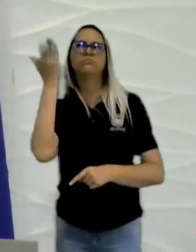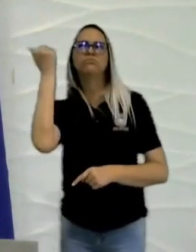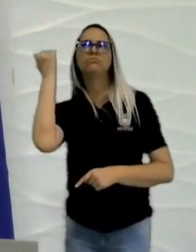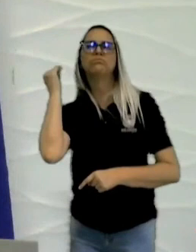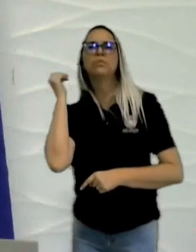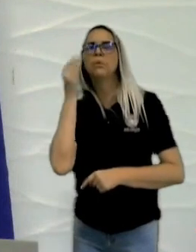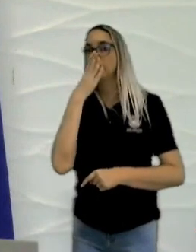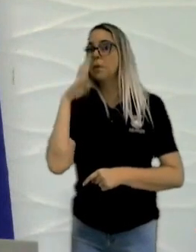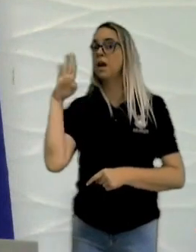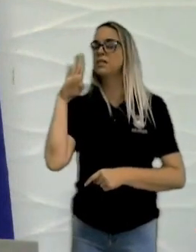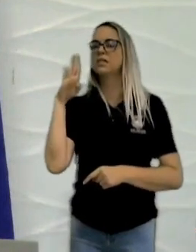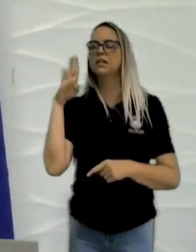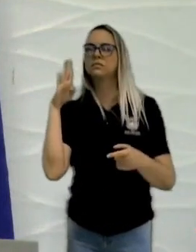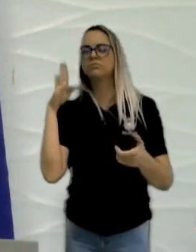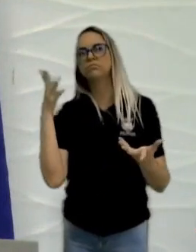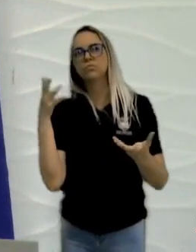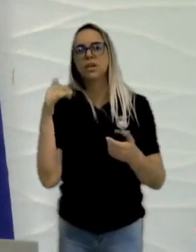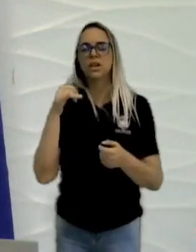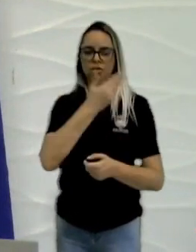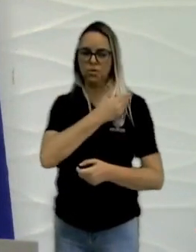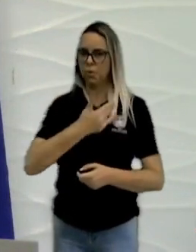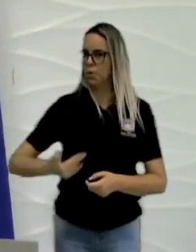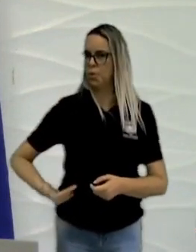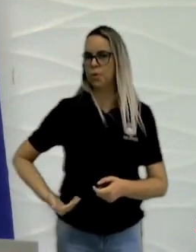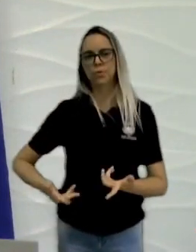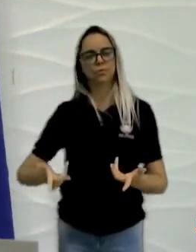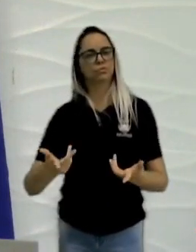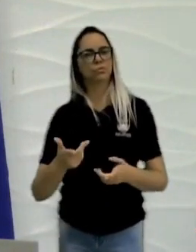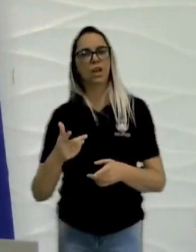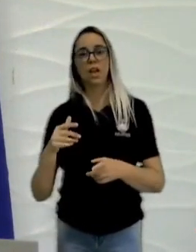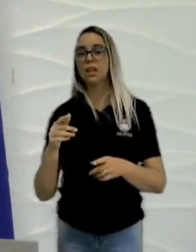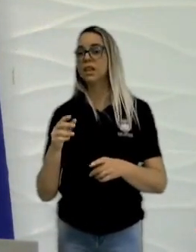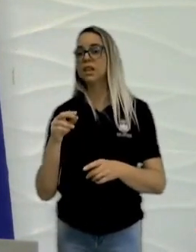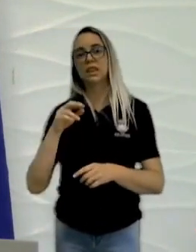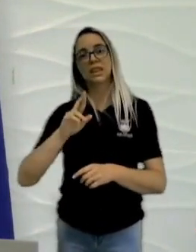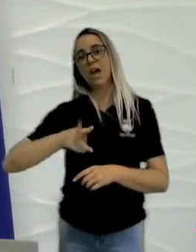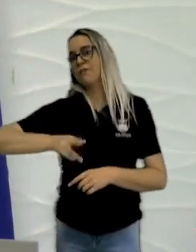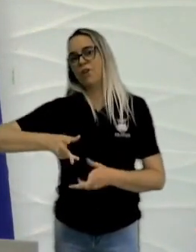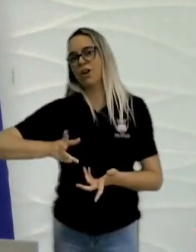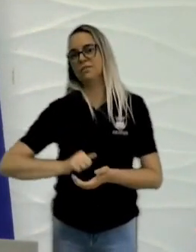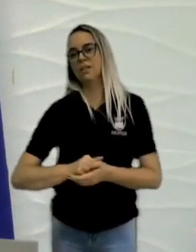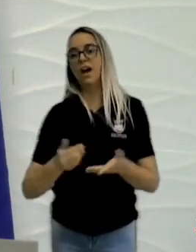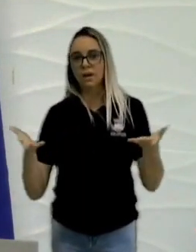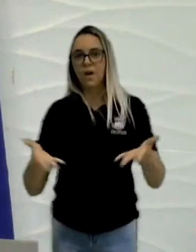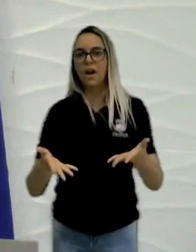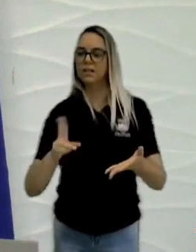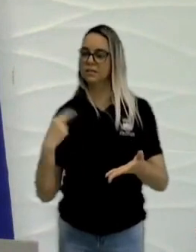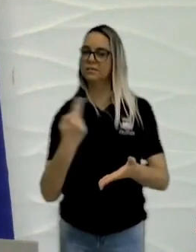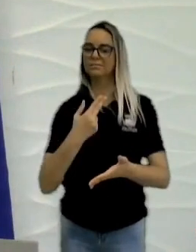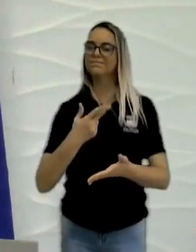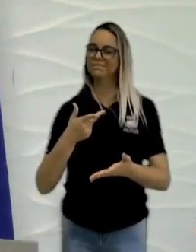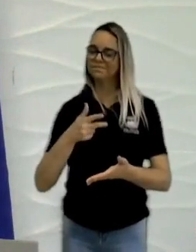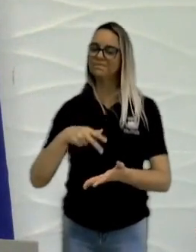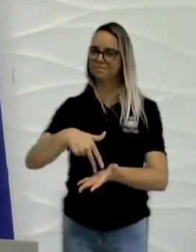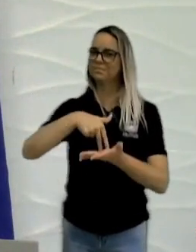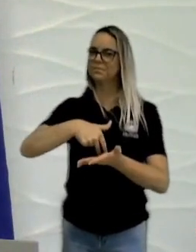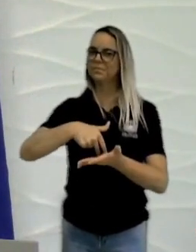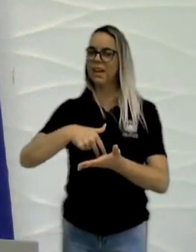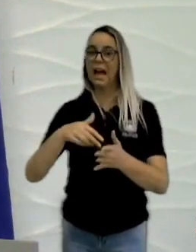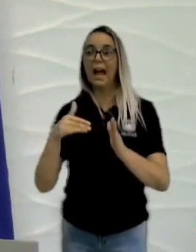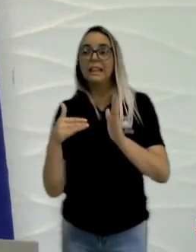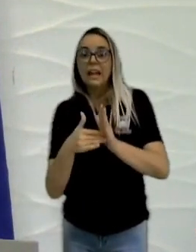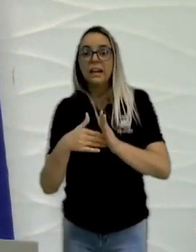por vários e vários gestores e não foi executado, e nós estamos, né, firmes aí, acreditando que até o final do ano, se Deus